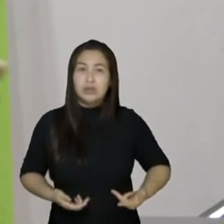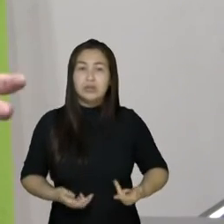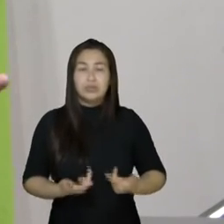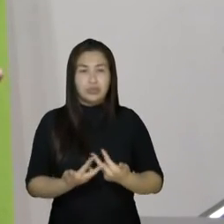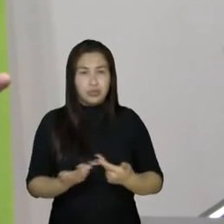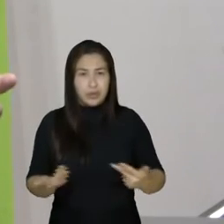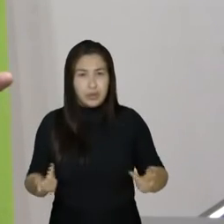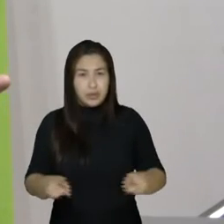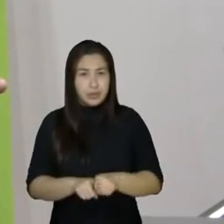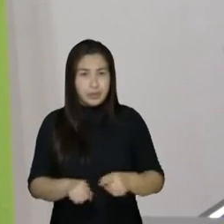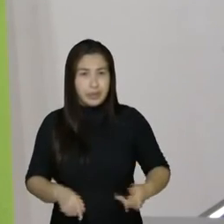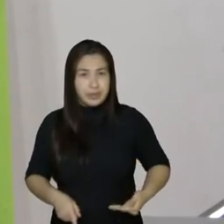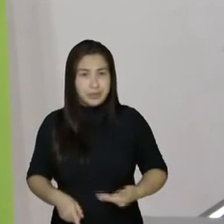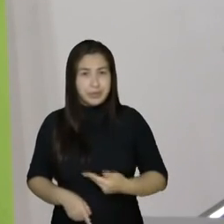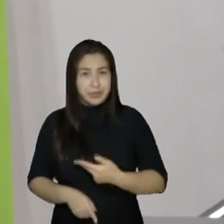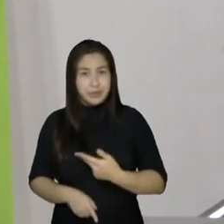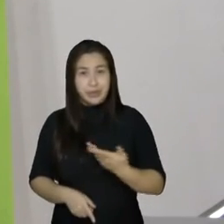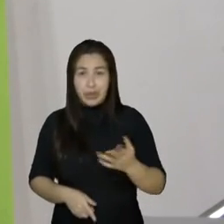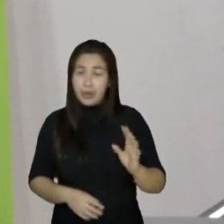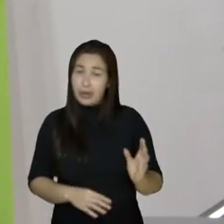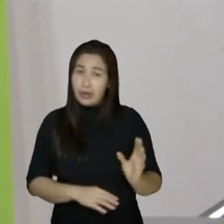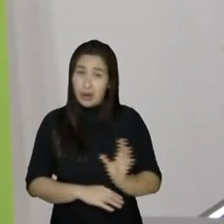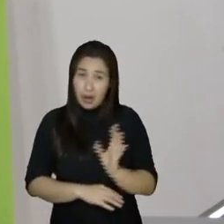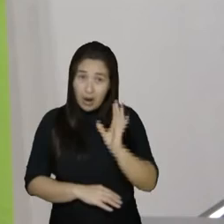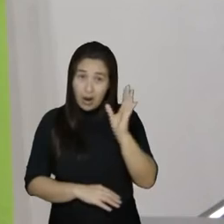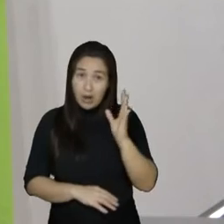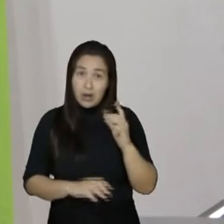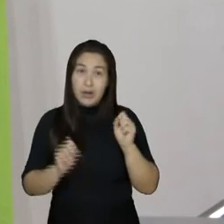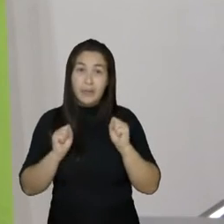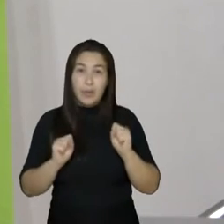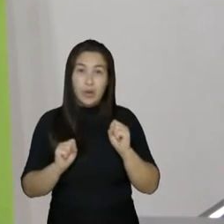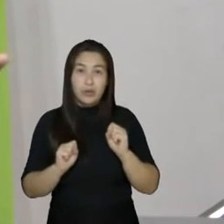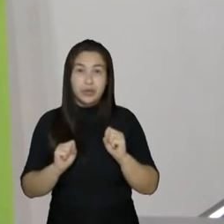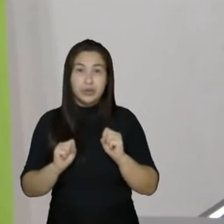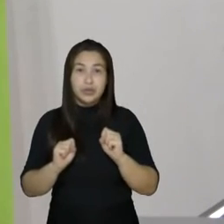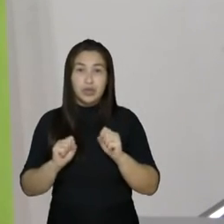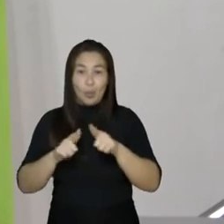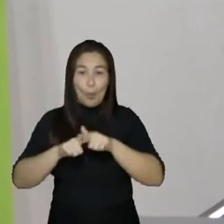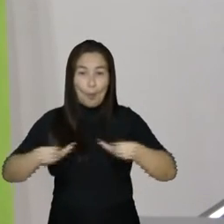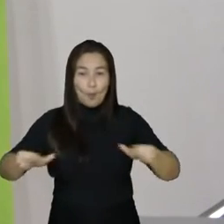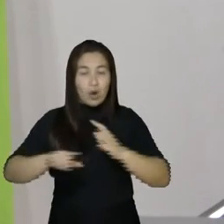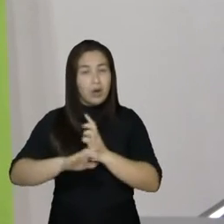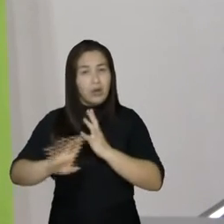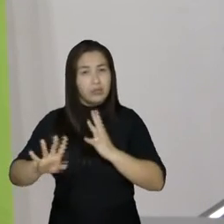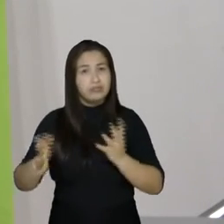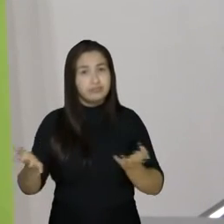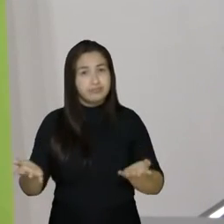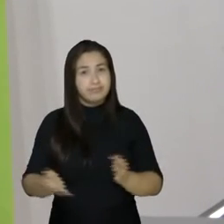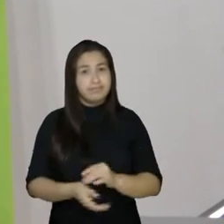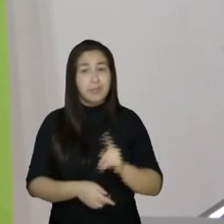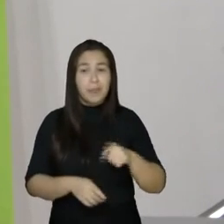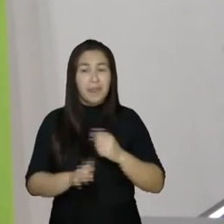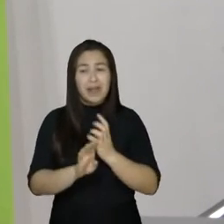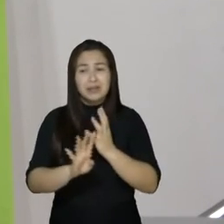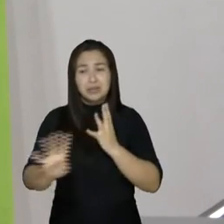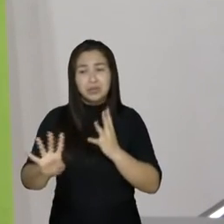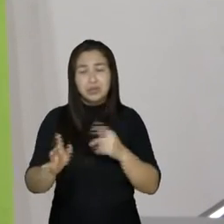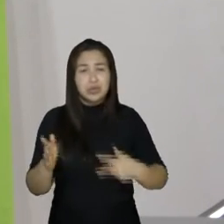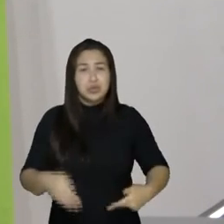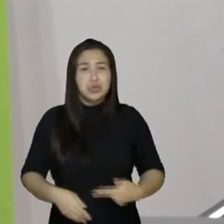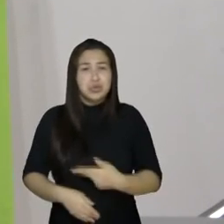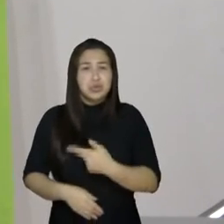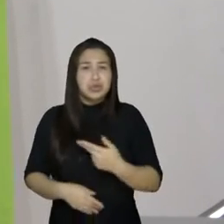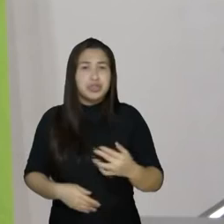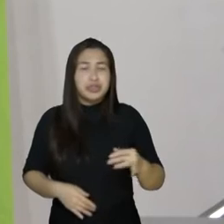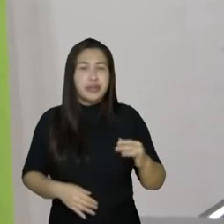que nós possamos zerar essa fila. Ah, é uma cirurgia eletiva. Eu tenho